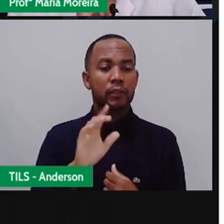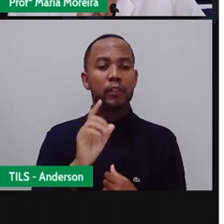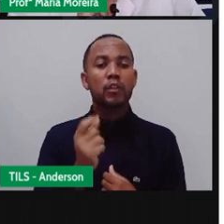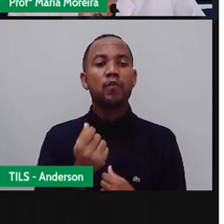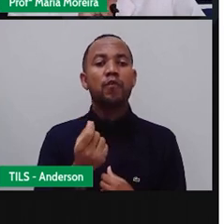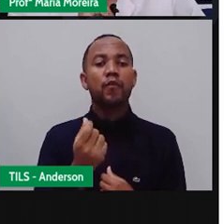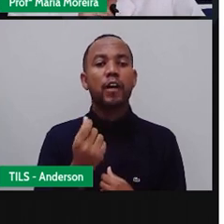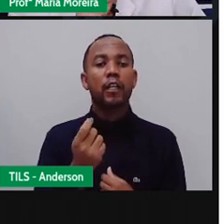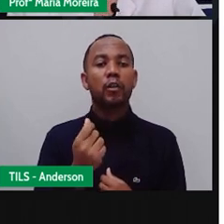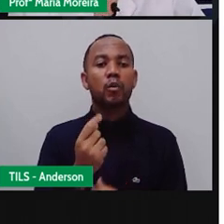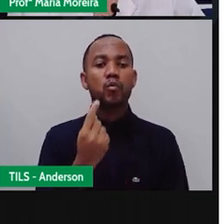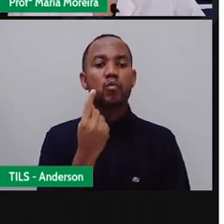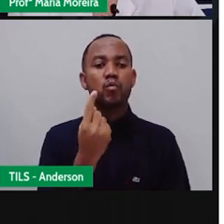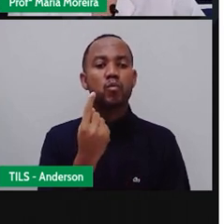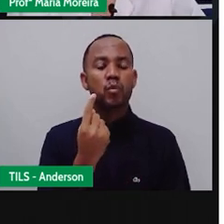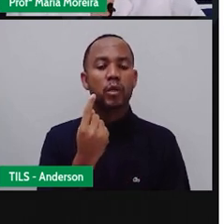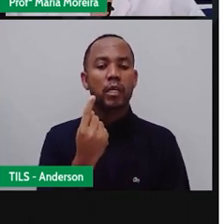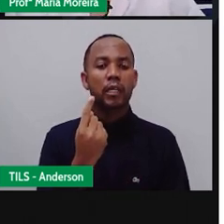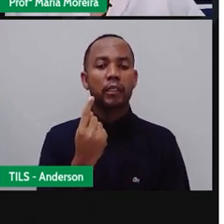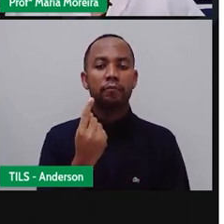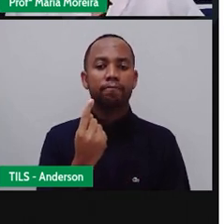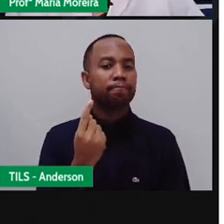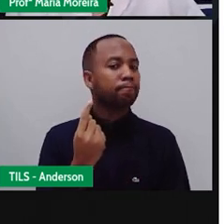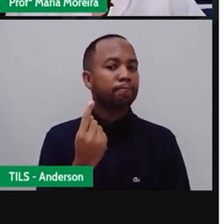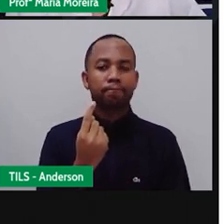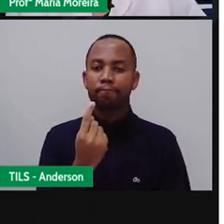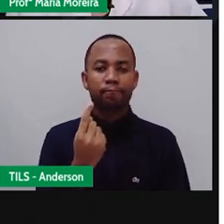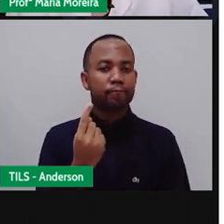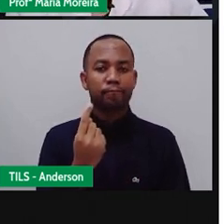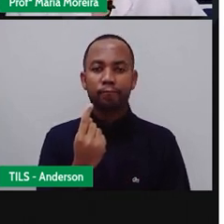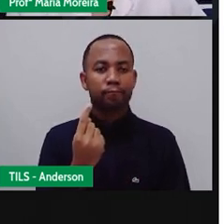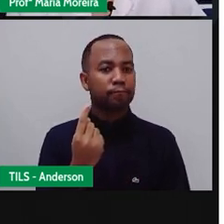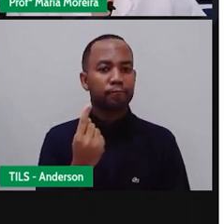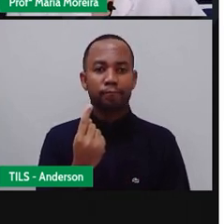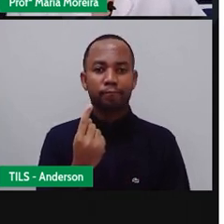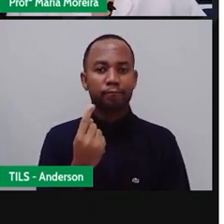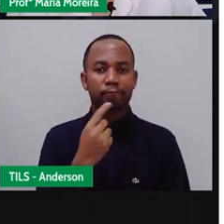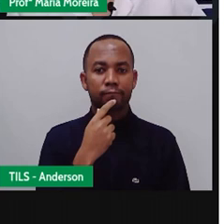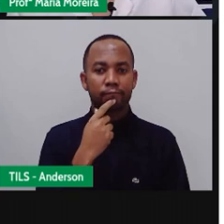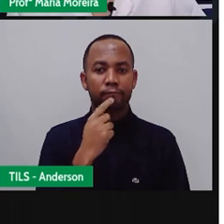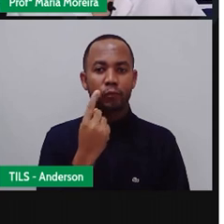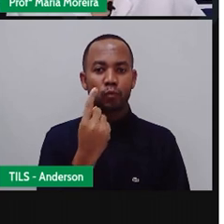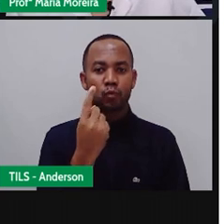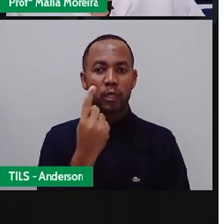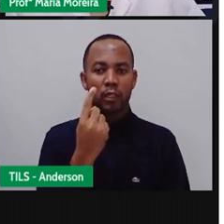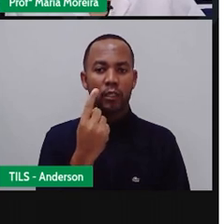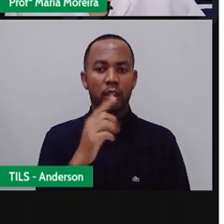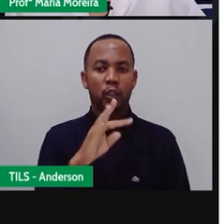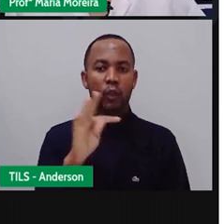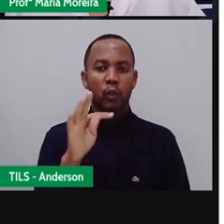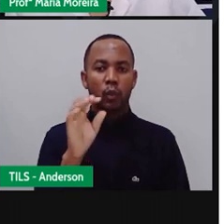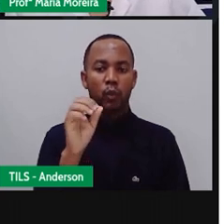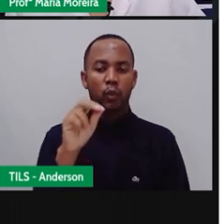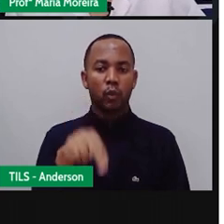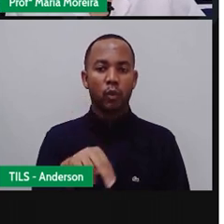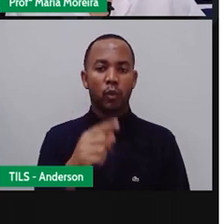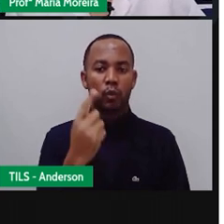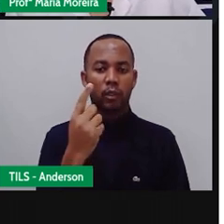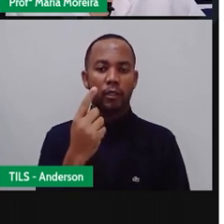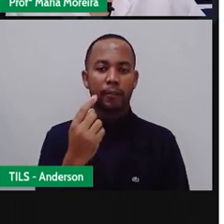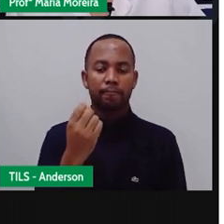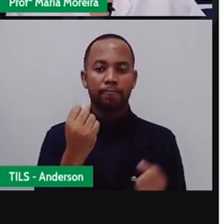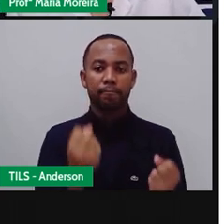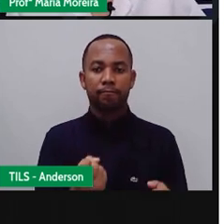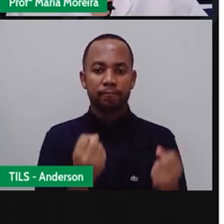é que vale uma tonelada Anderson você sabe Bom vamos lá olha só uma tonelada